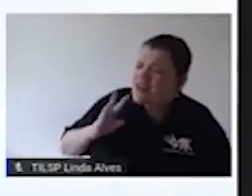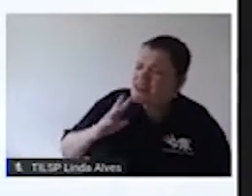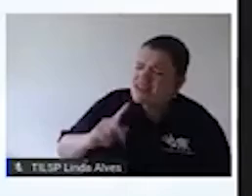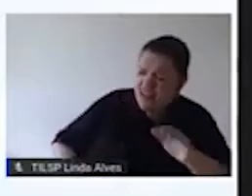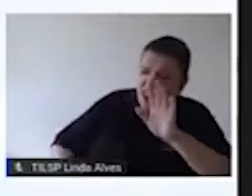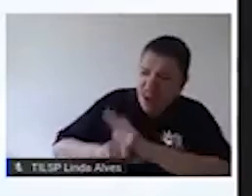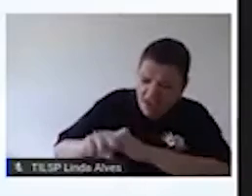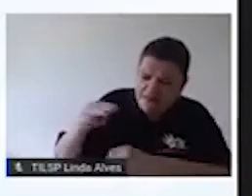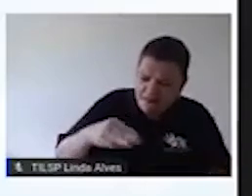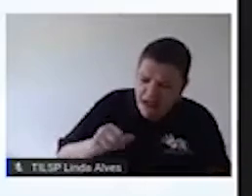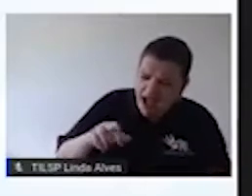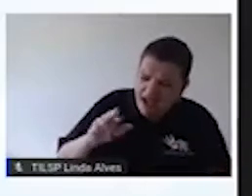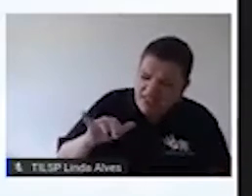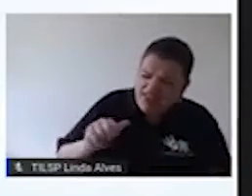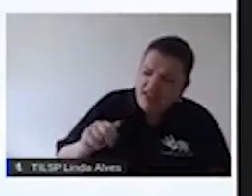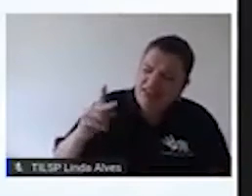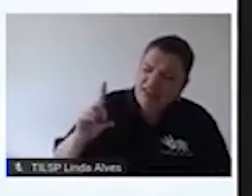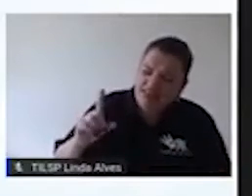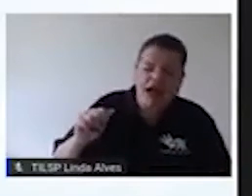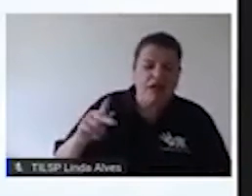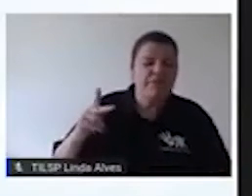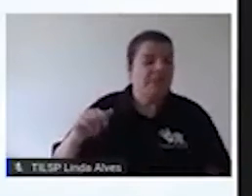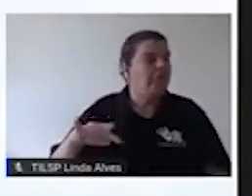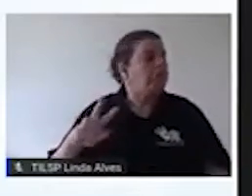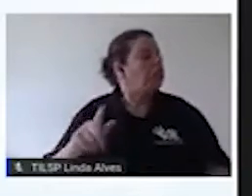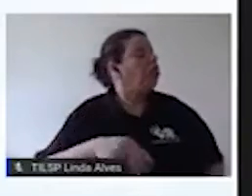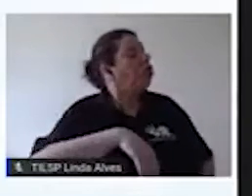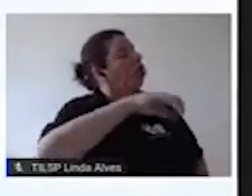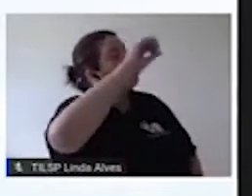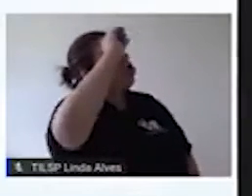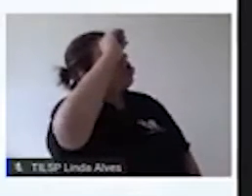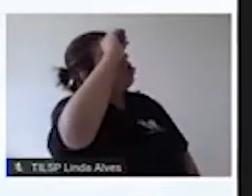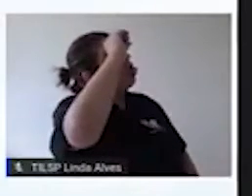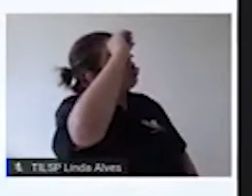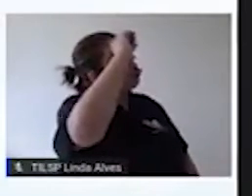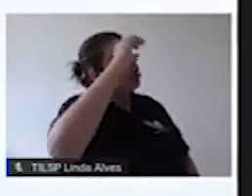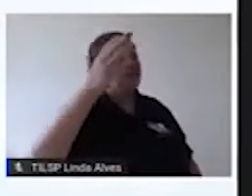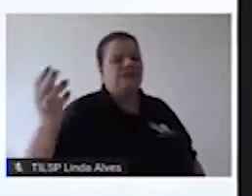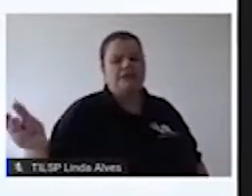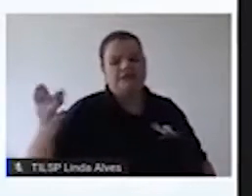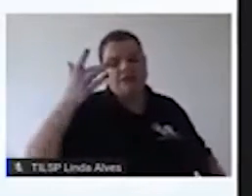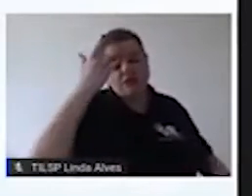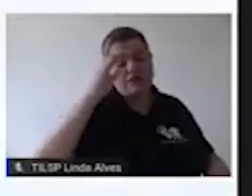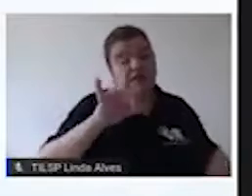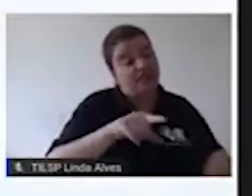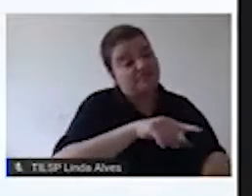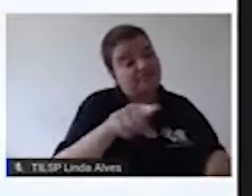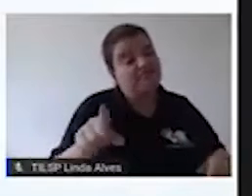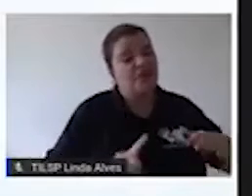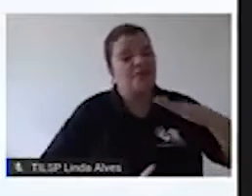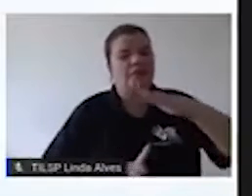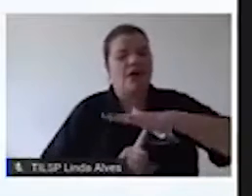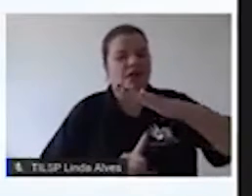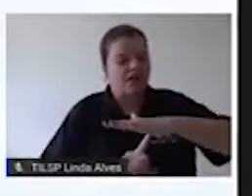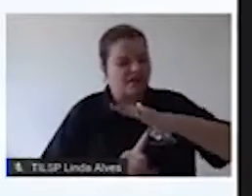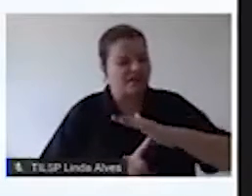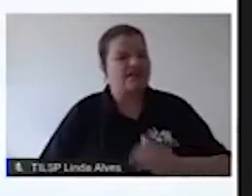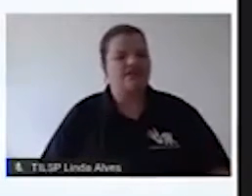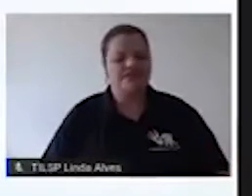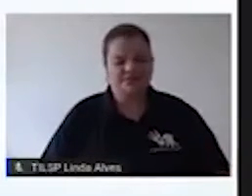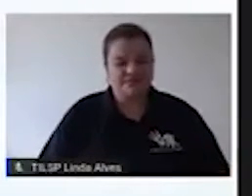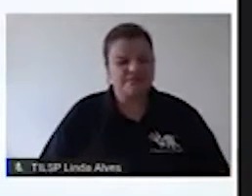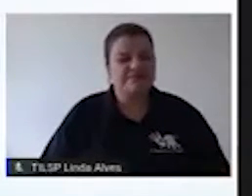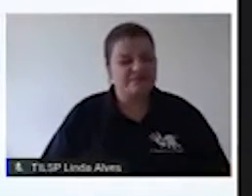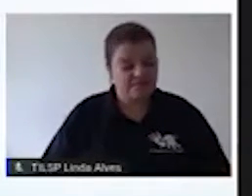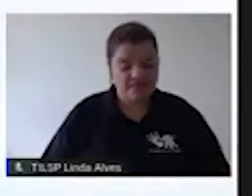ainda, por incrível que pareça. A gente ainda vive, eu não sei aí no Paraná, mas aqui em São Paulo, as delegacias